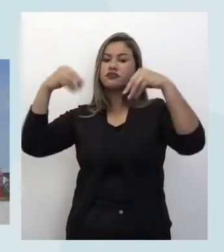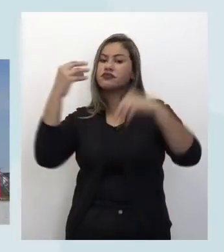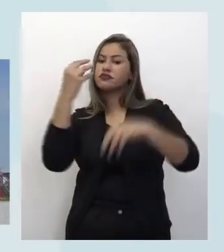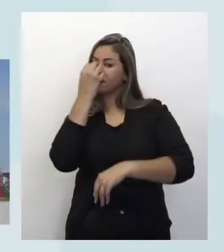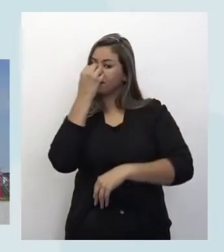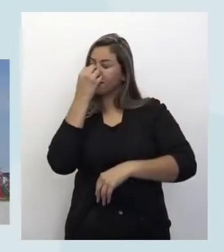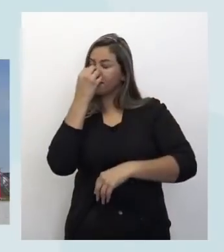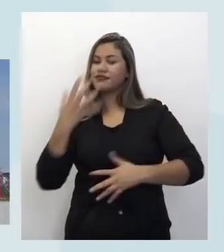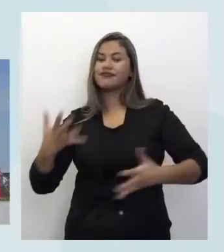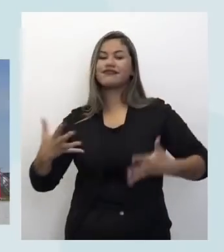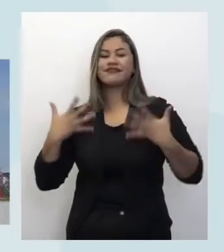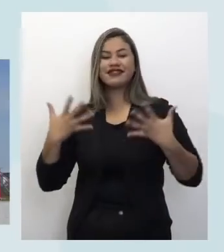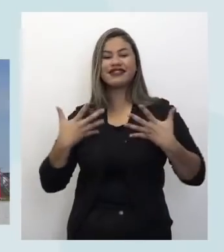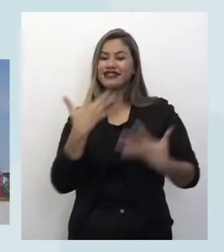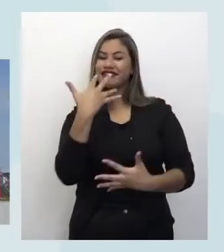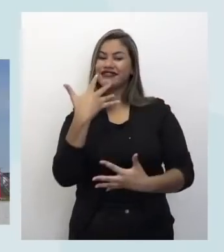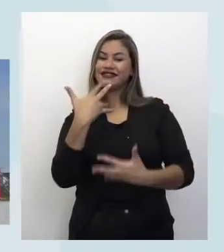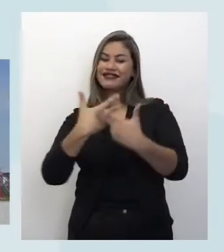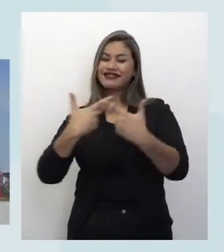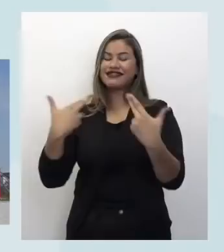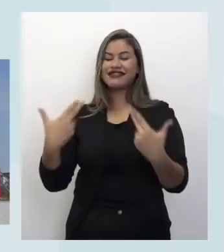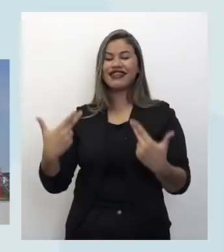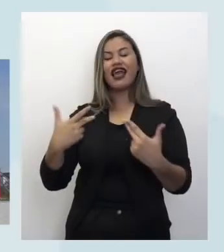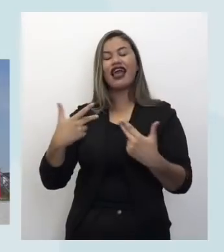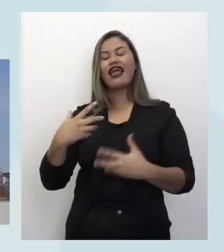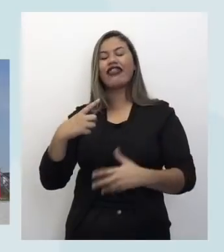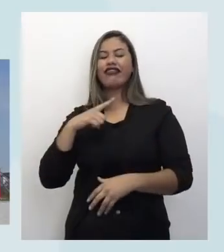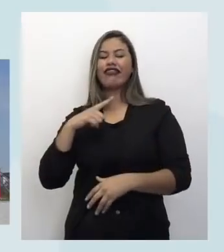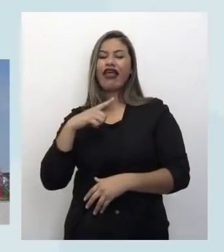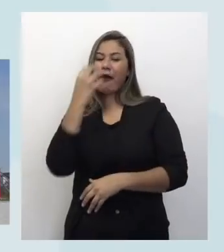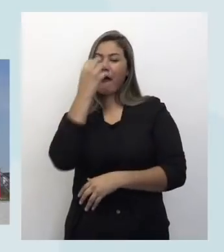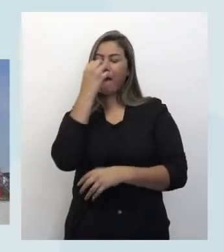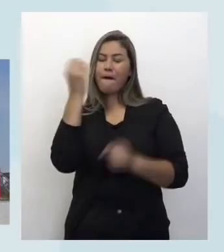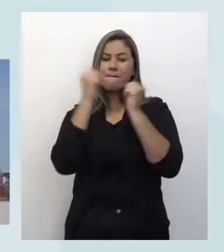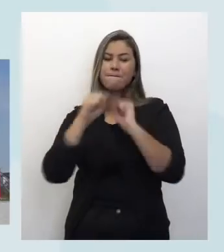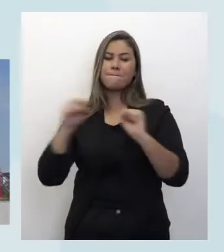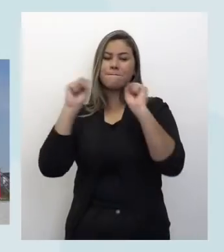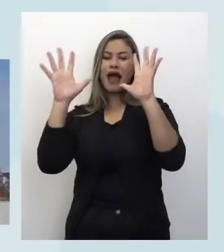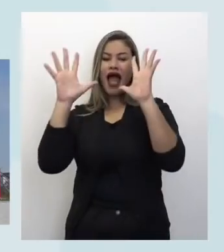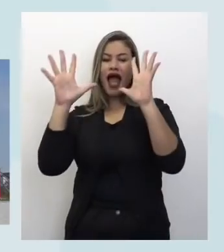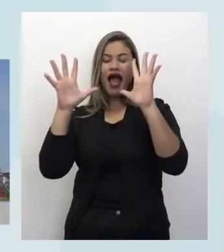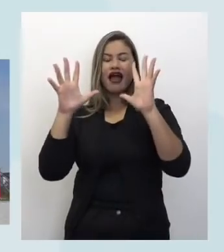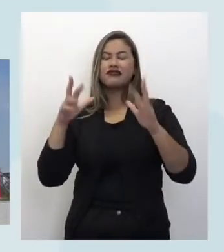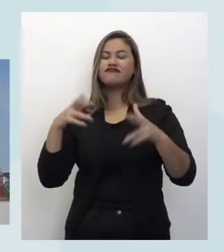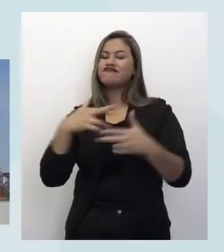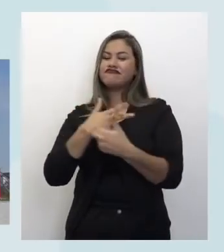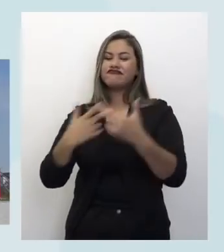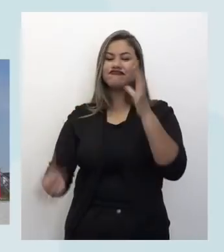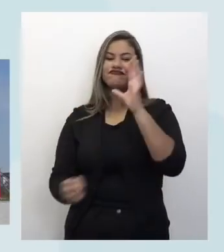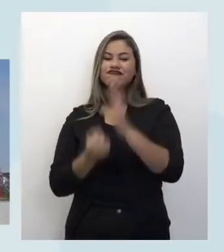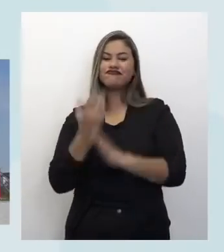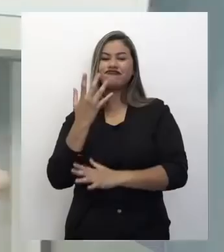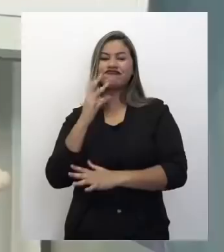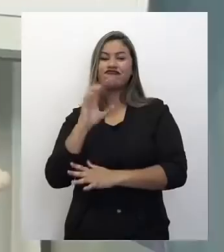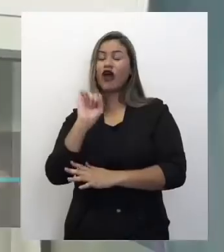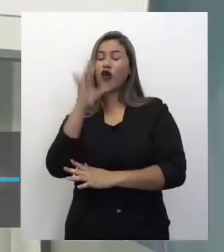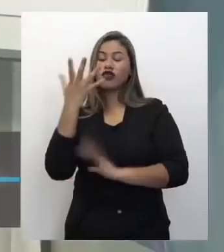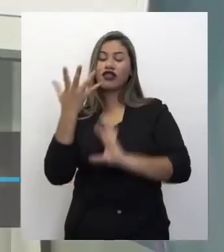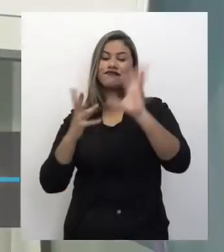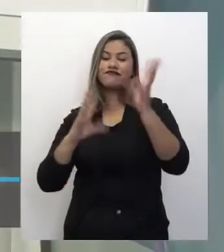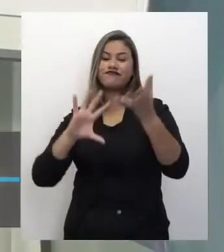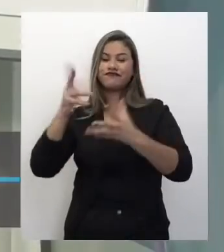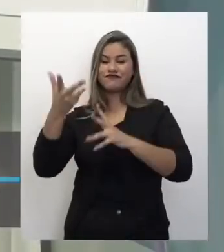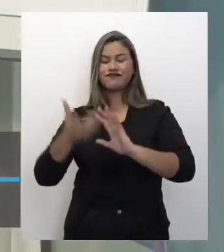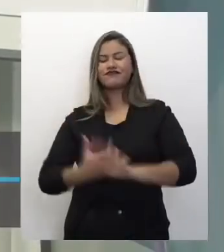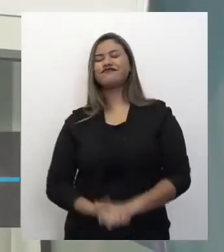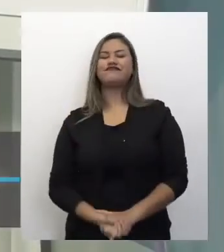colorido, com artistas variados, como palhaços, equilibristas, mágicos, com muitas surpresas e acrobacias. Tá